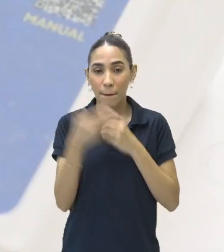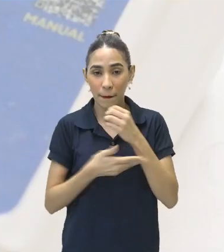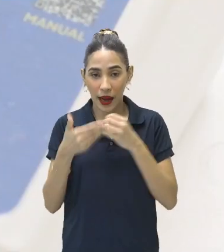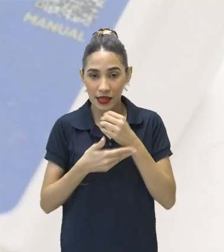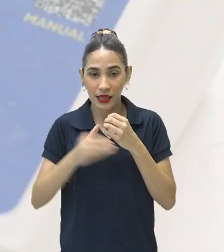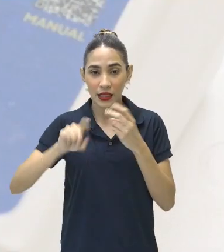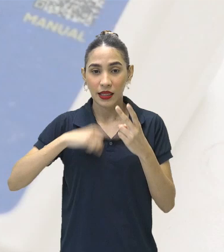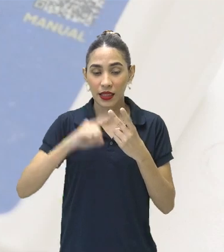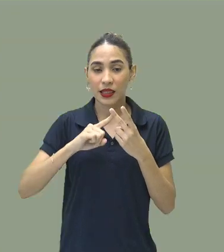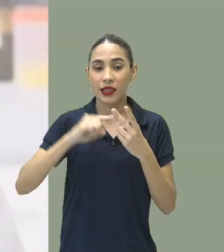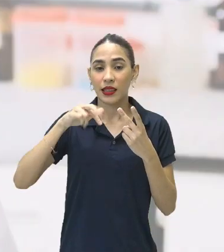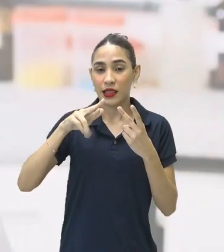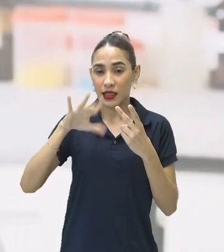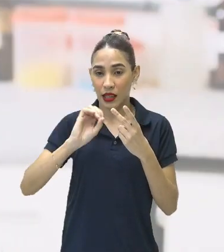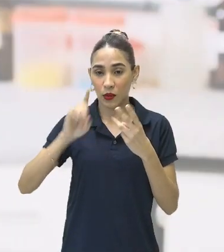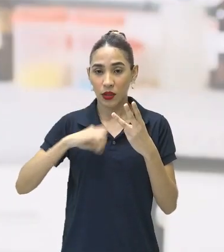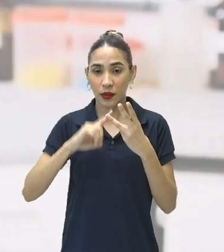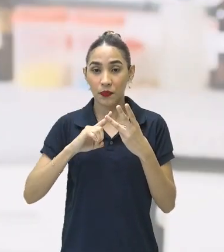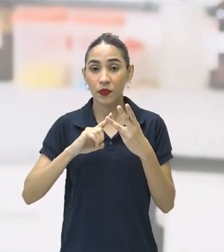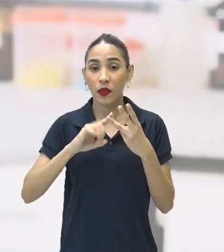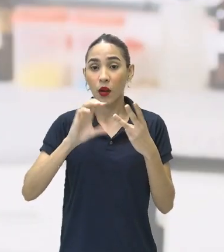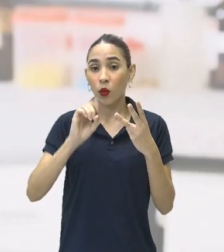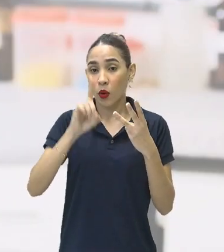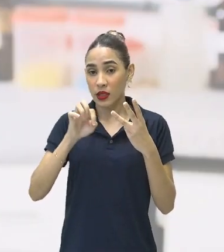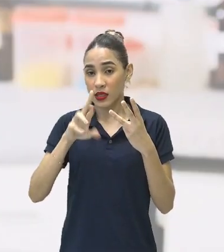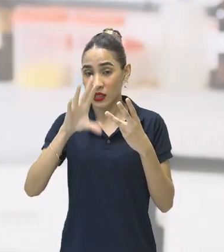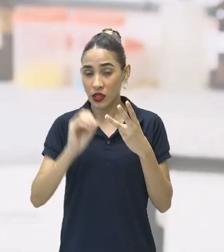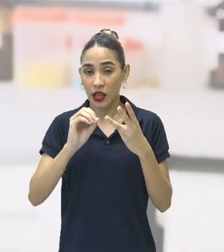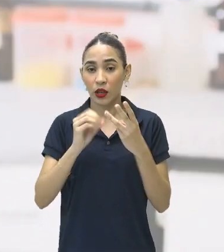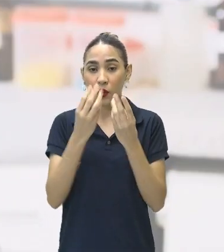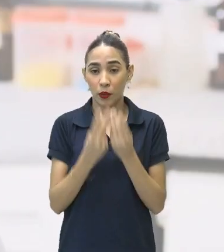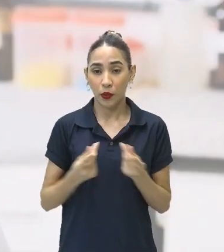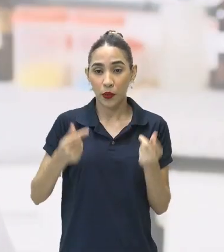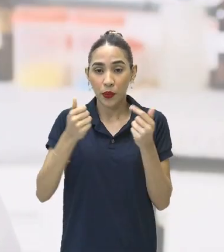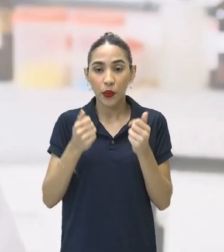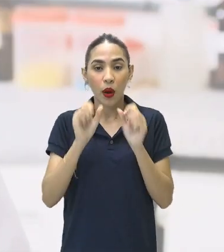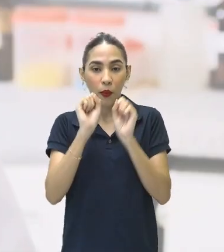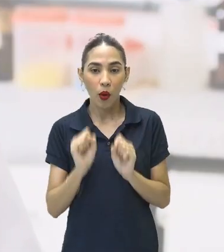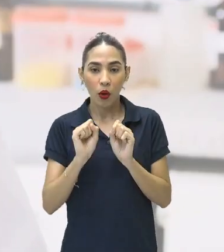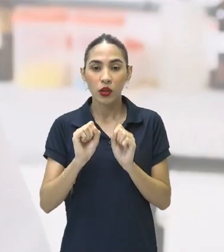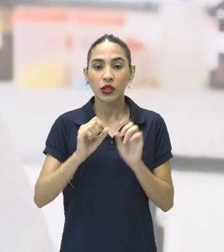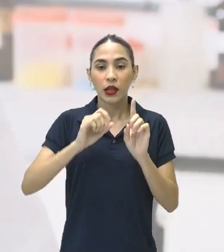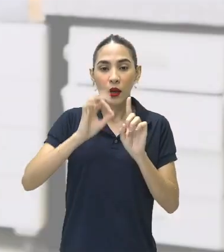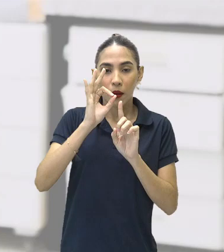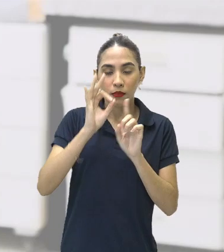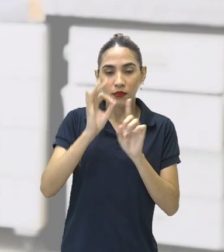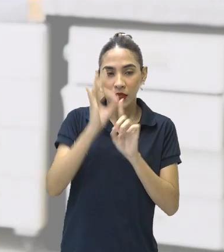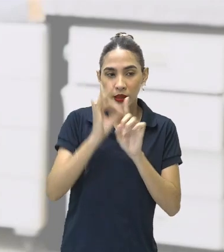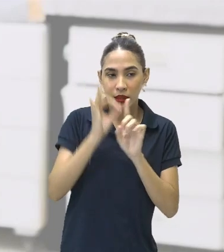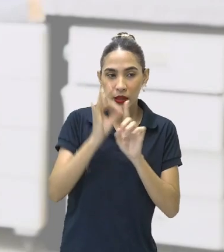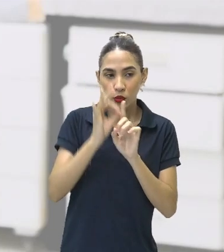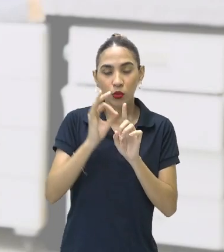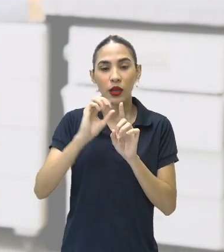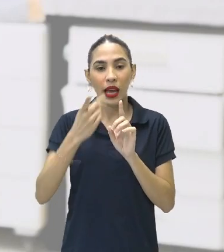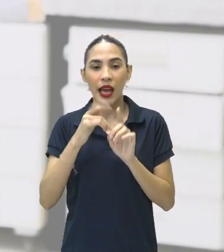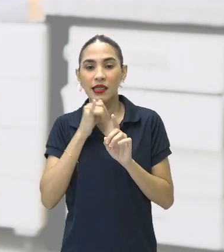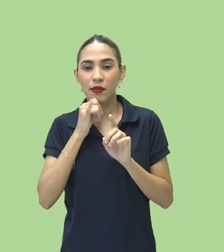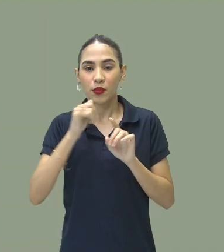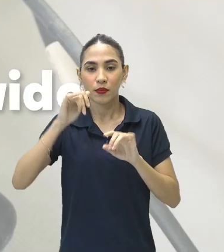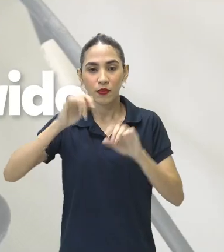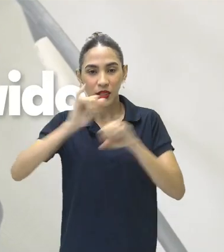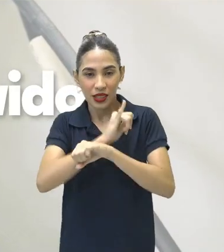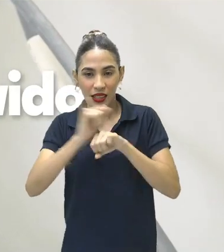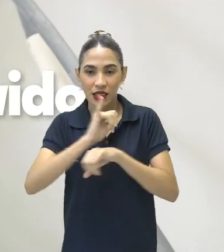neutra ou ácida. O oxigênio dissolvido ele pode ser medido ou determinado na água por um método químico